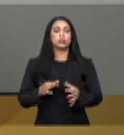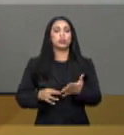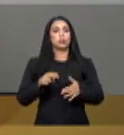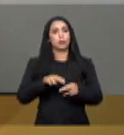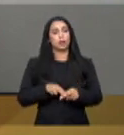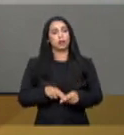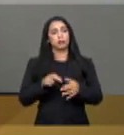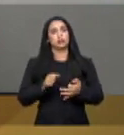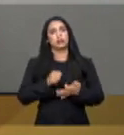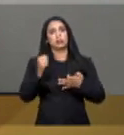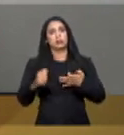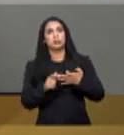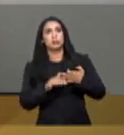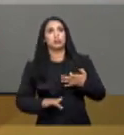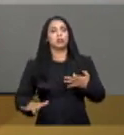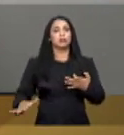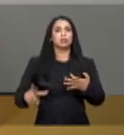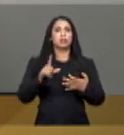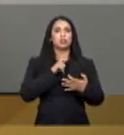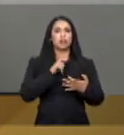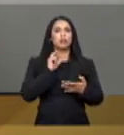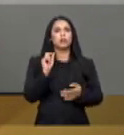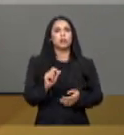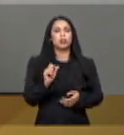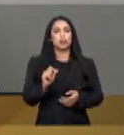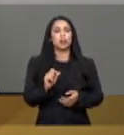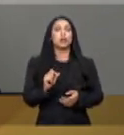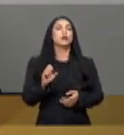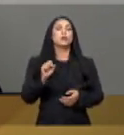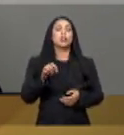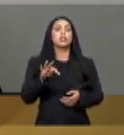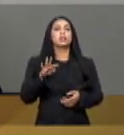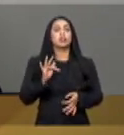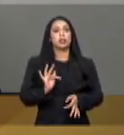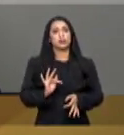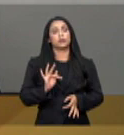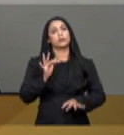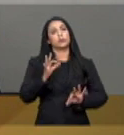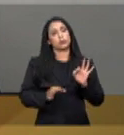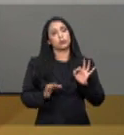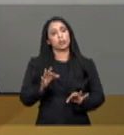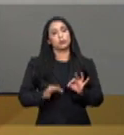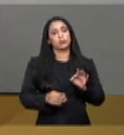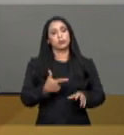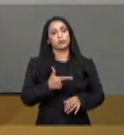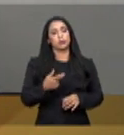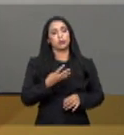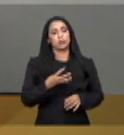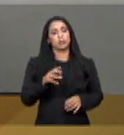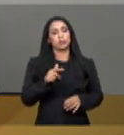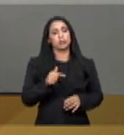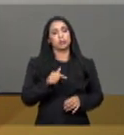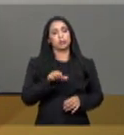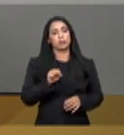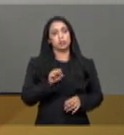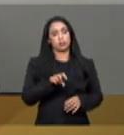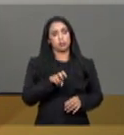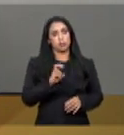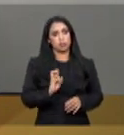que conduziu à autocontenção deste Supremo Tribunal no julgamento do recurso extraordinário